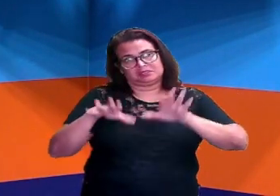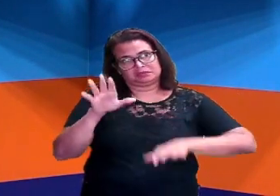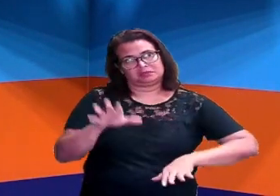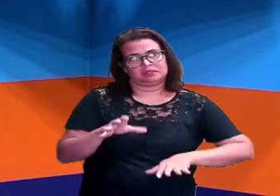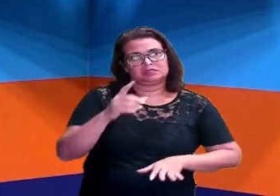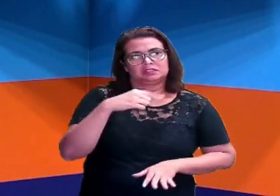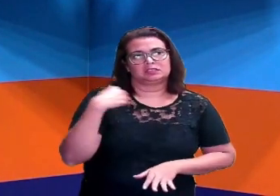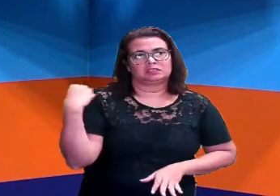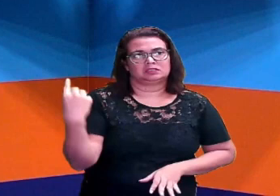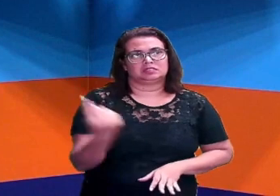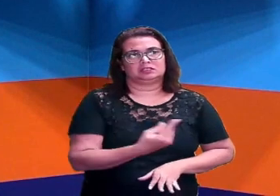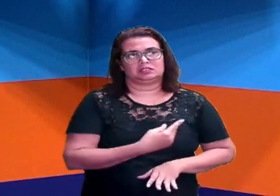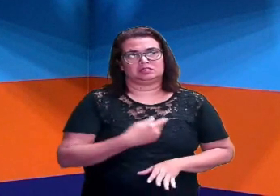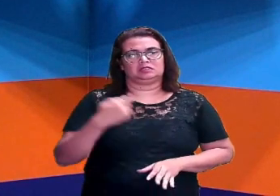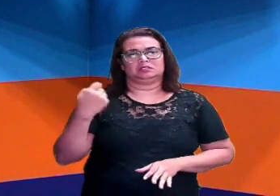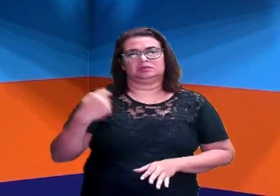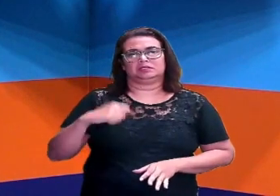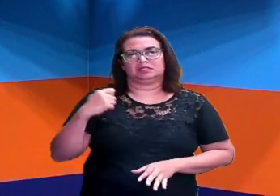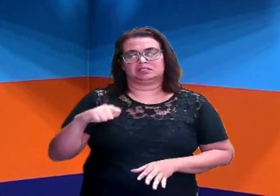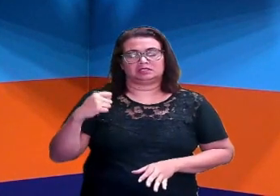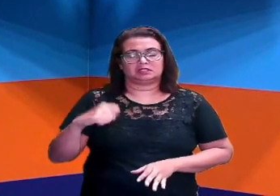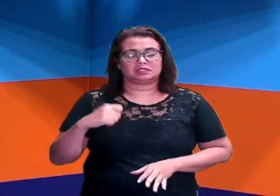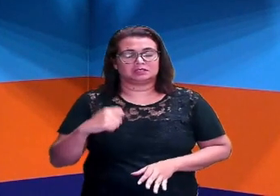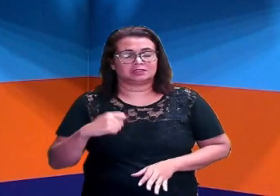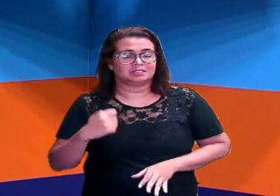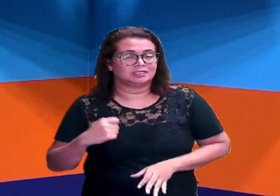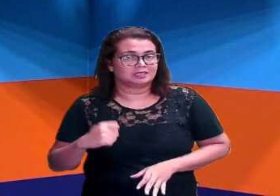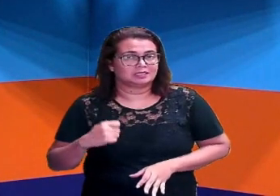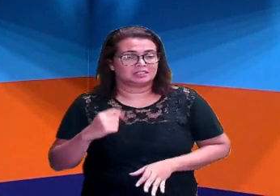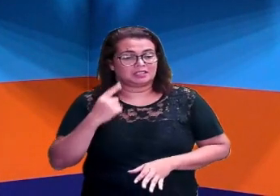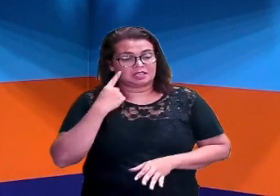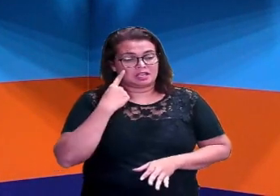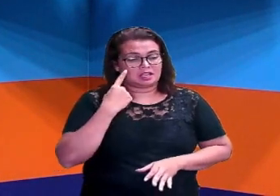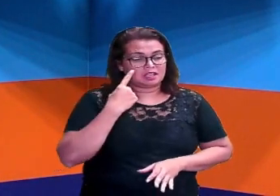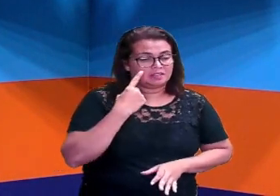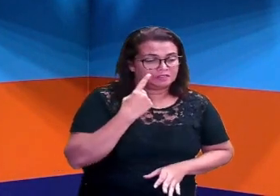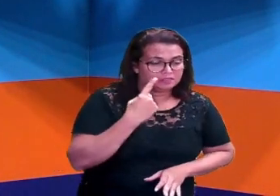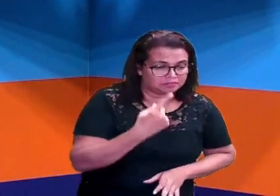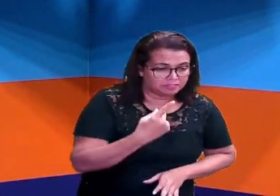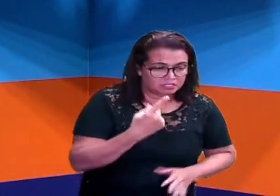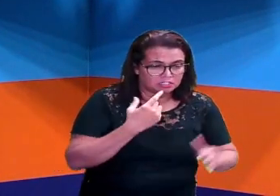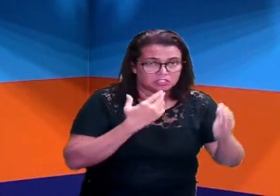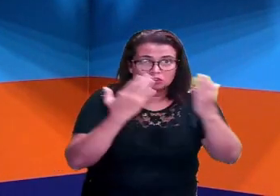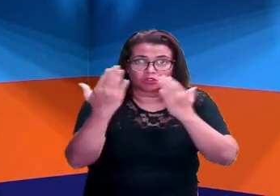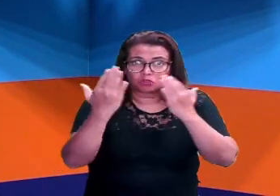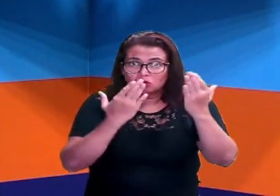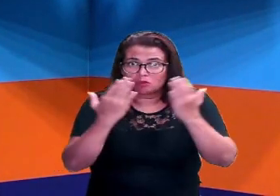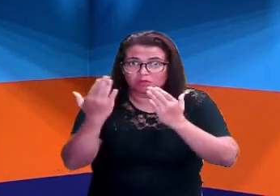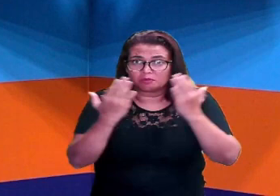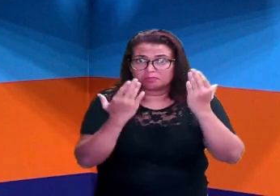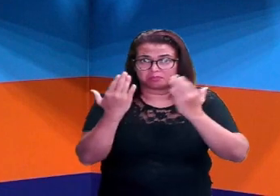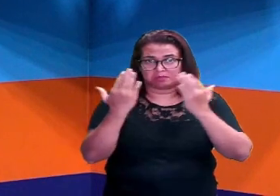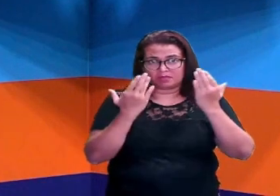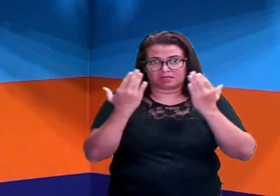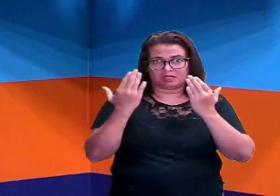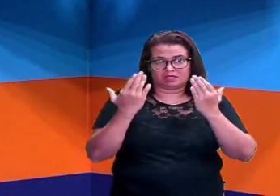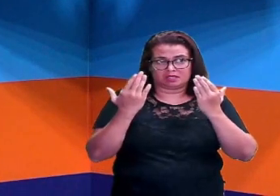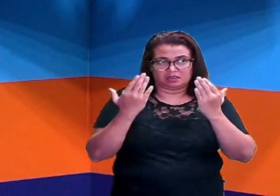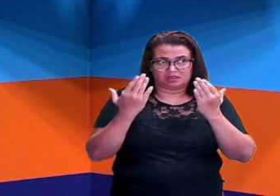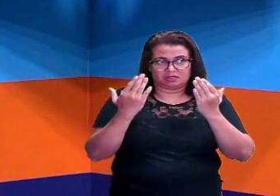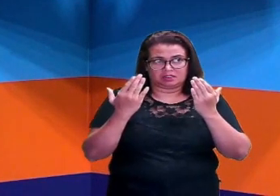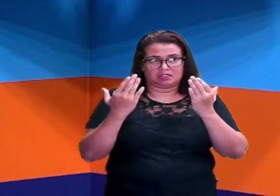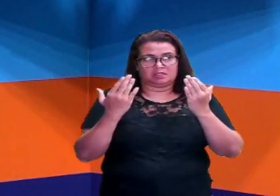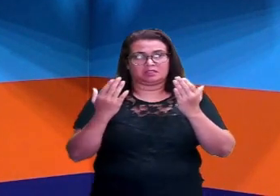a necessidade de fazer previsões, relacionar e comparar medidas e